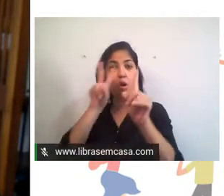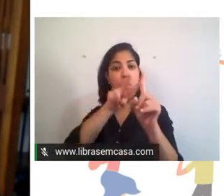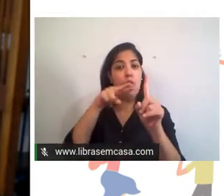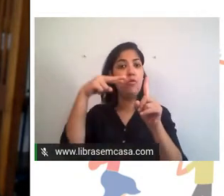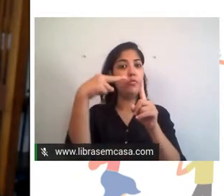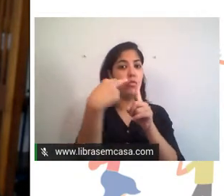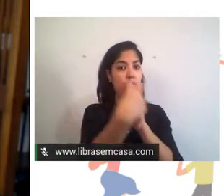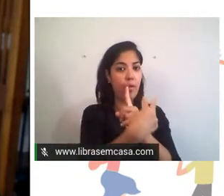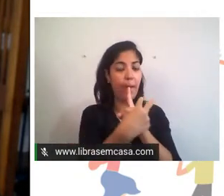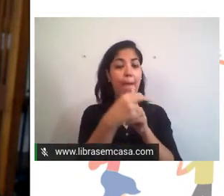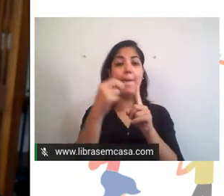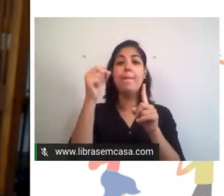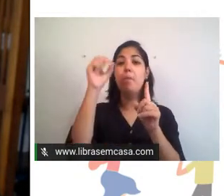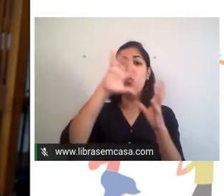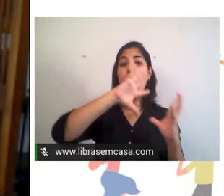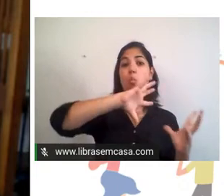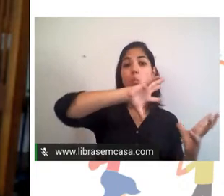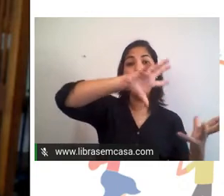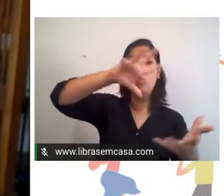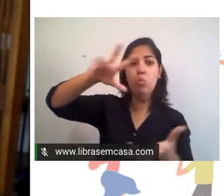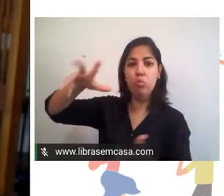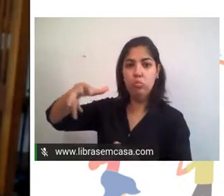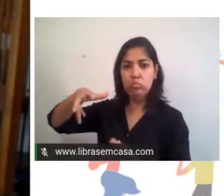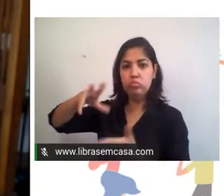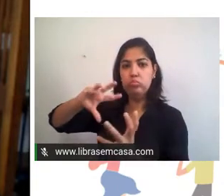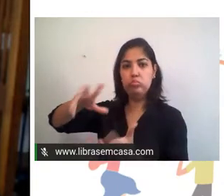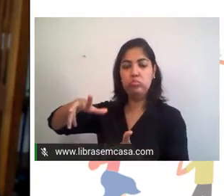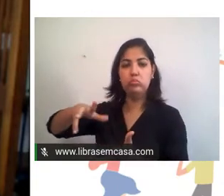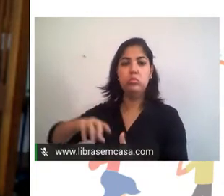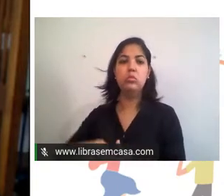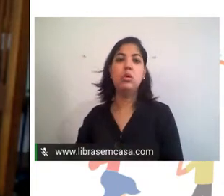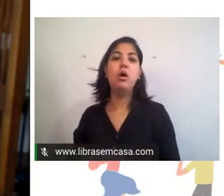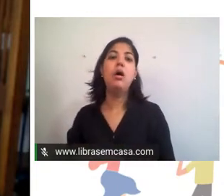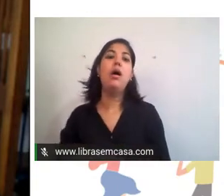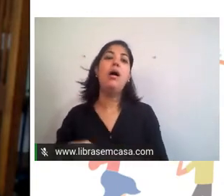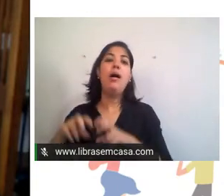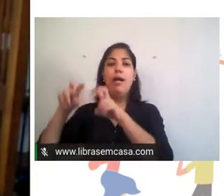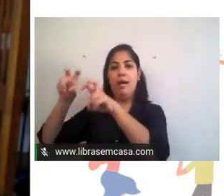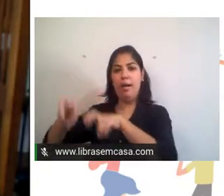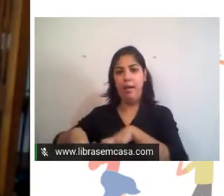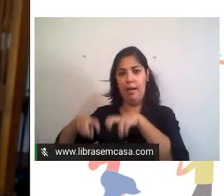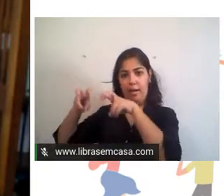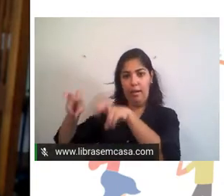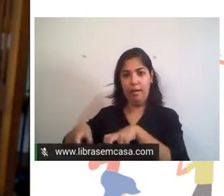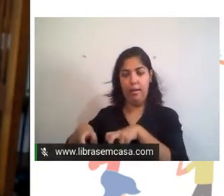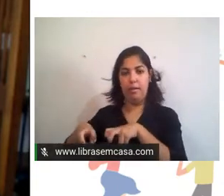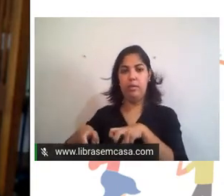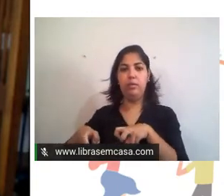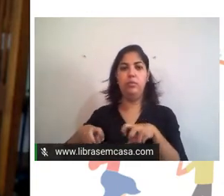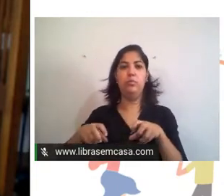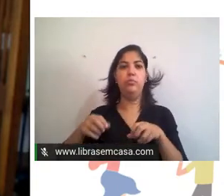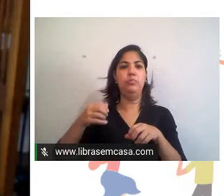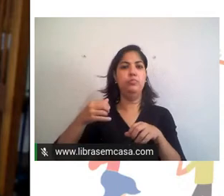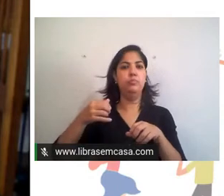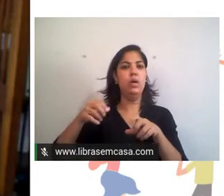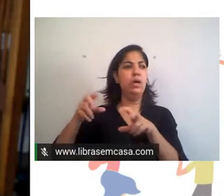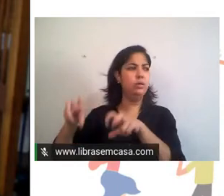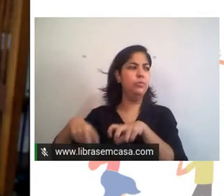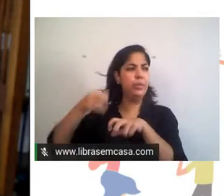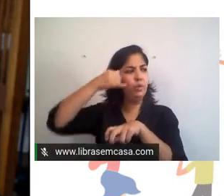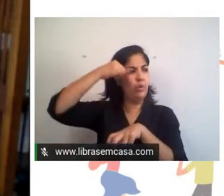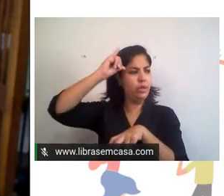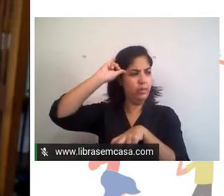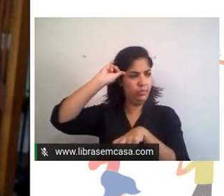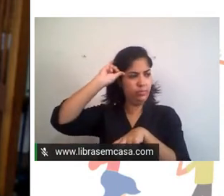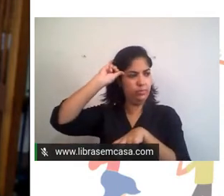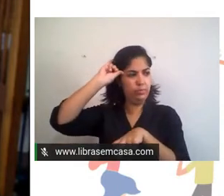A agropecuária globalmente é responsável por 30% das emissões de gases de efeito estufa, o que é